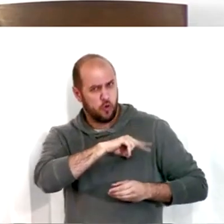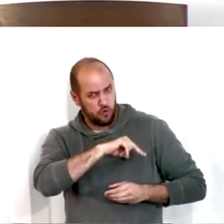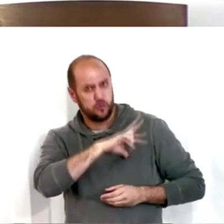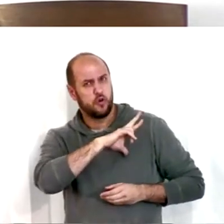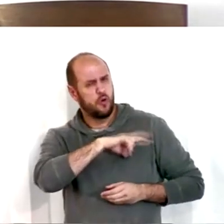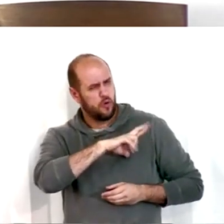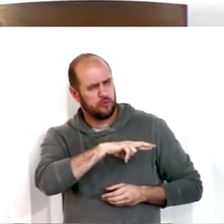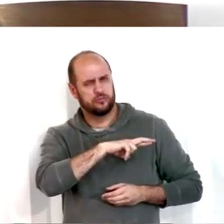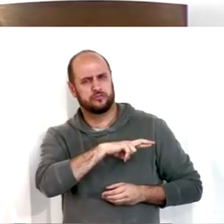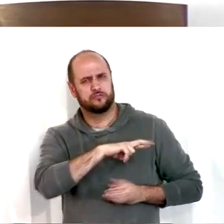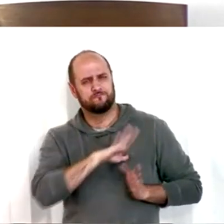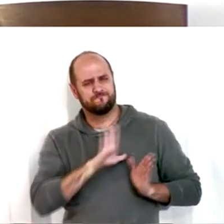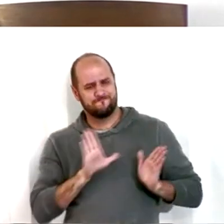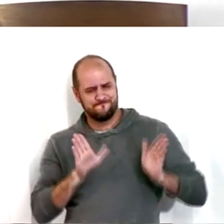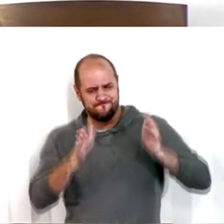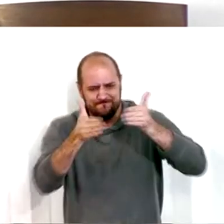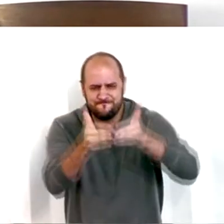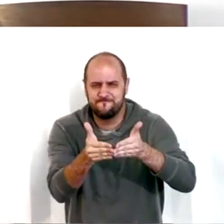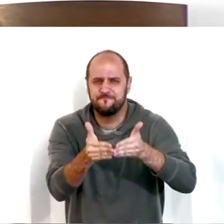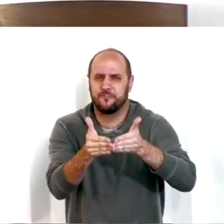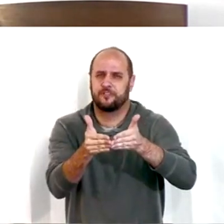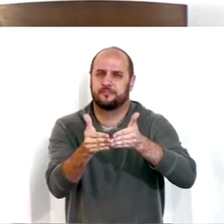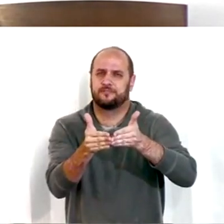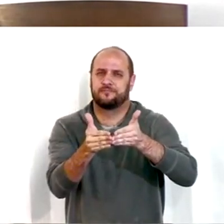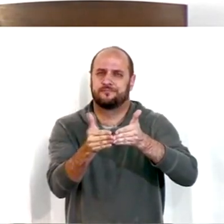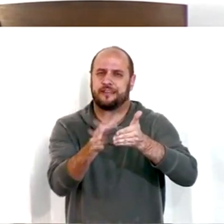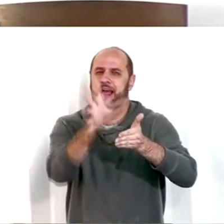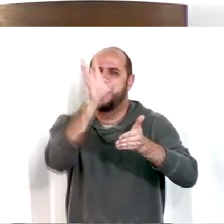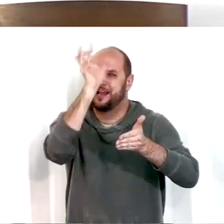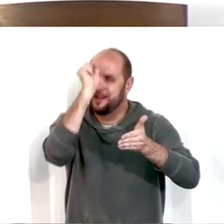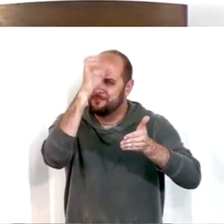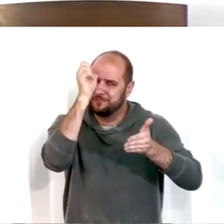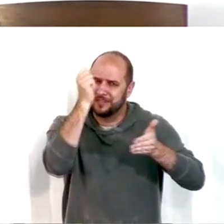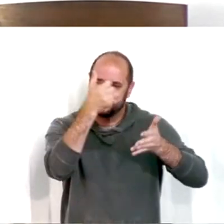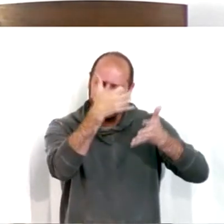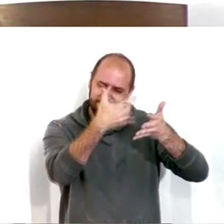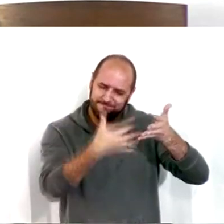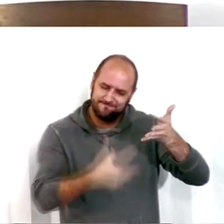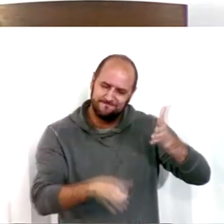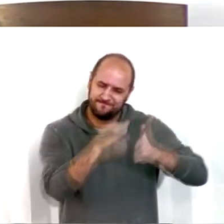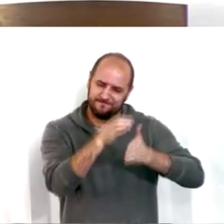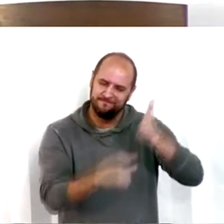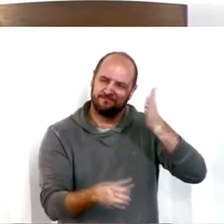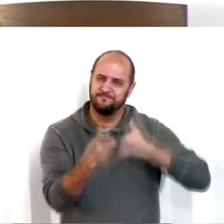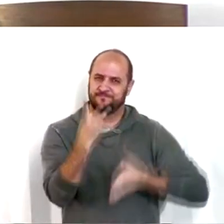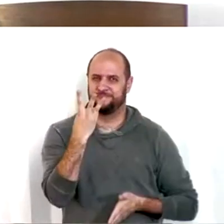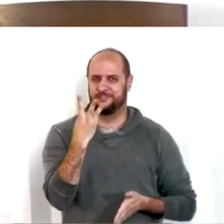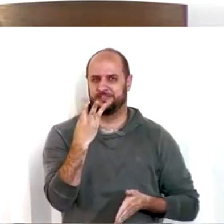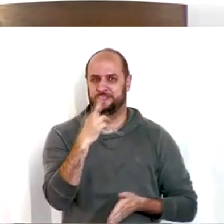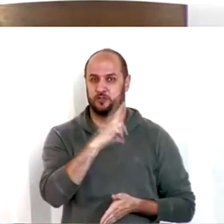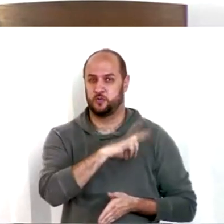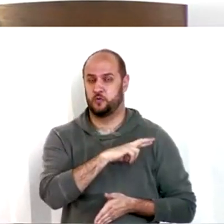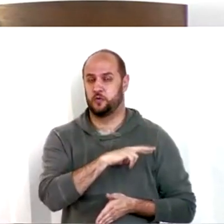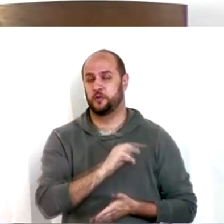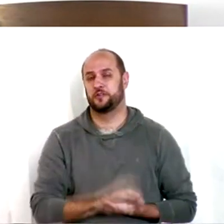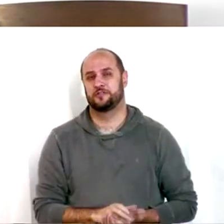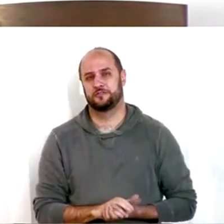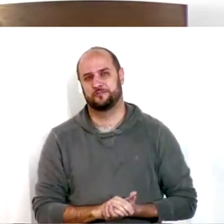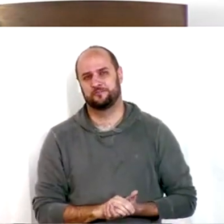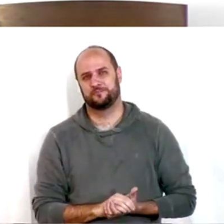está apontando. Quantas lições podemos aprender no capítulo 3 de Ruth,